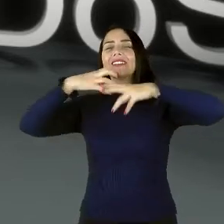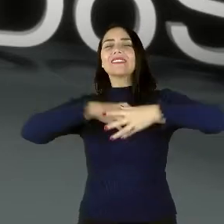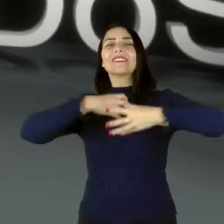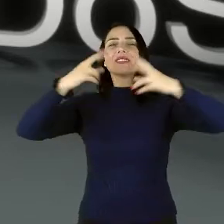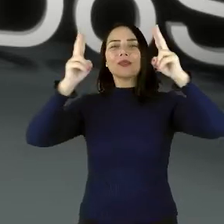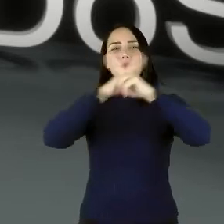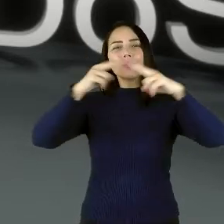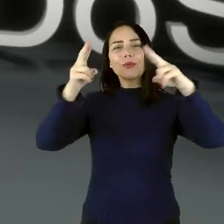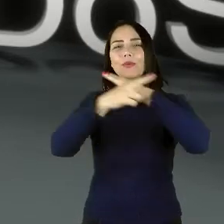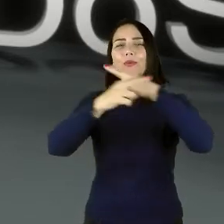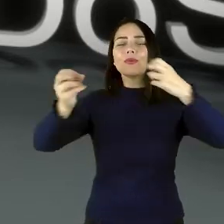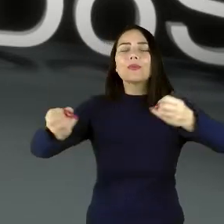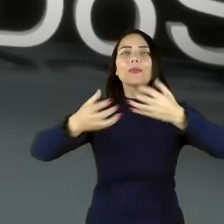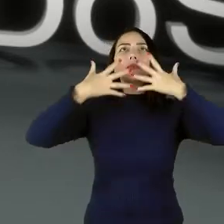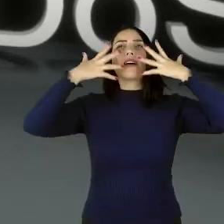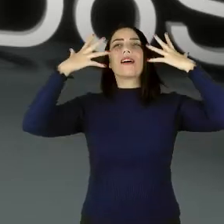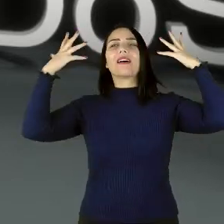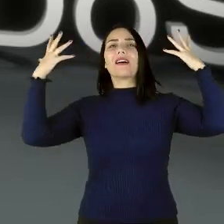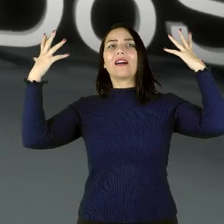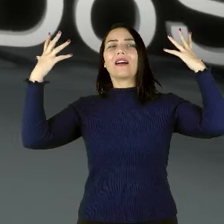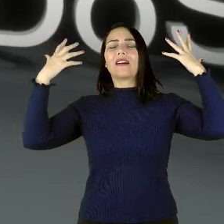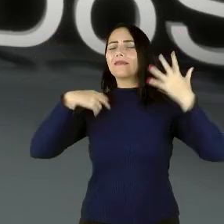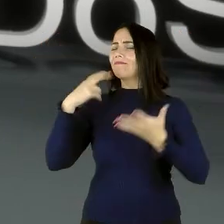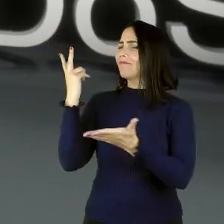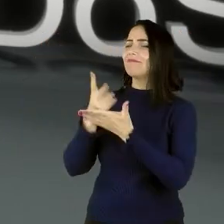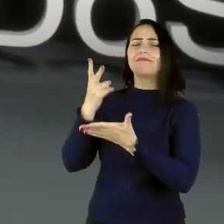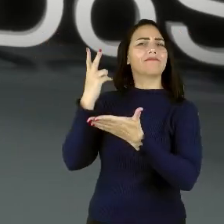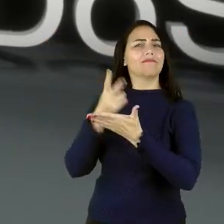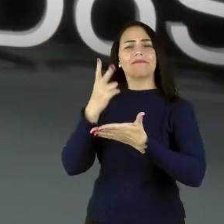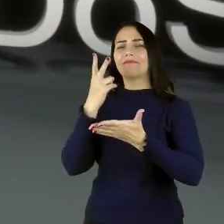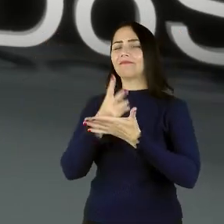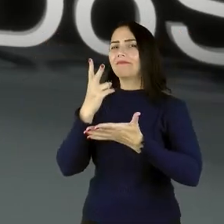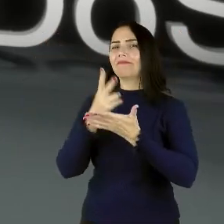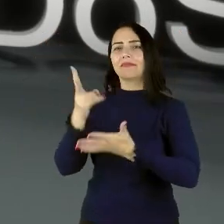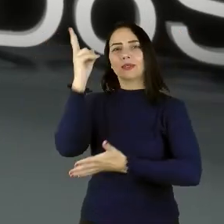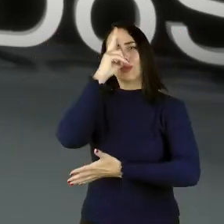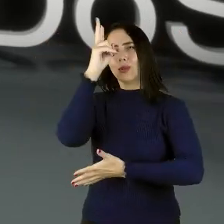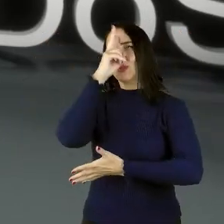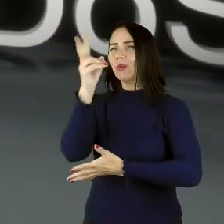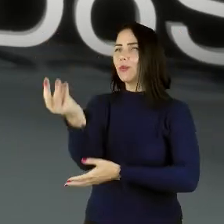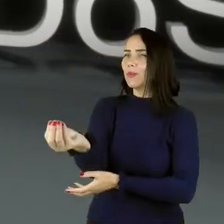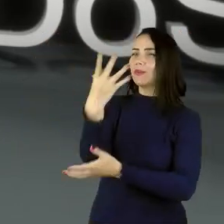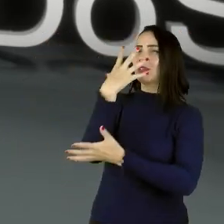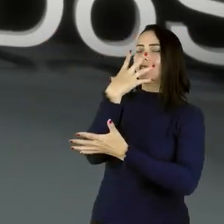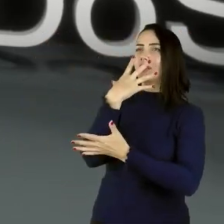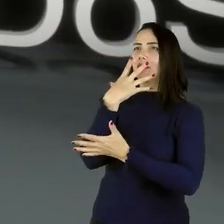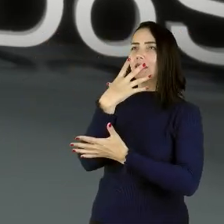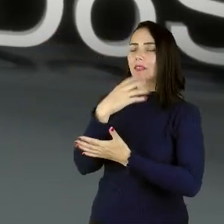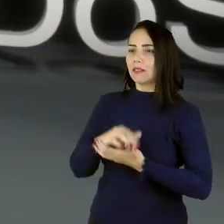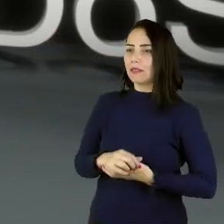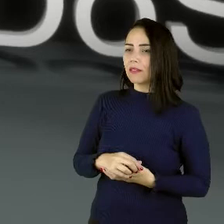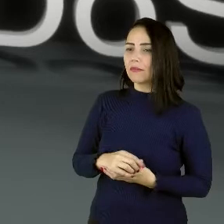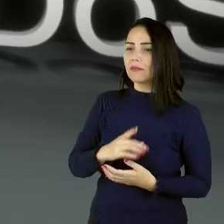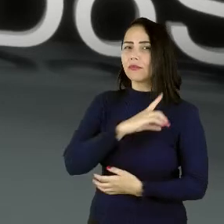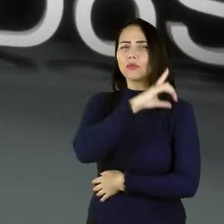o vento batendo no seu rosto. Essa cena se repetiu por muitas vezes. Até que